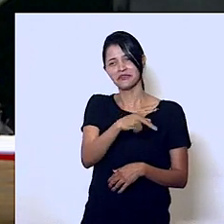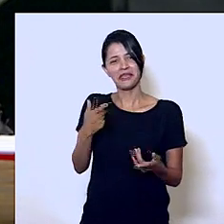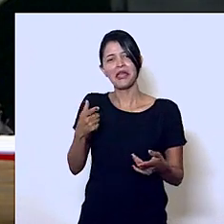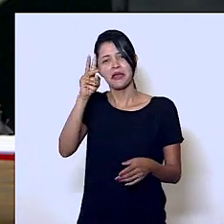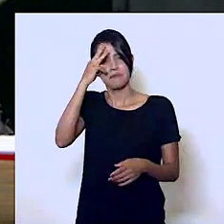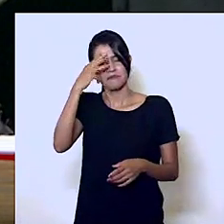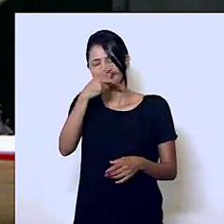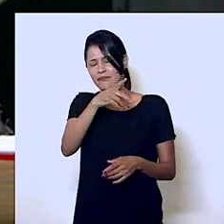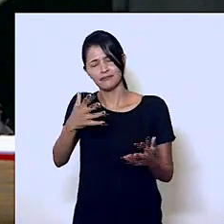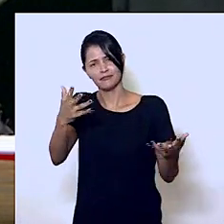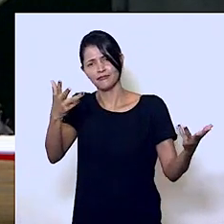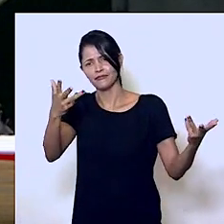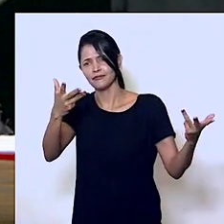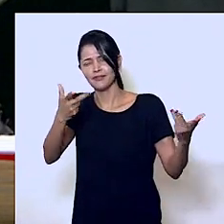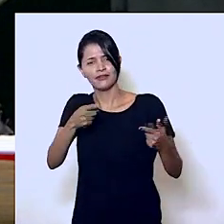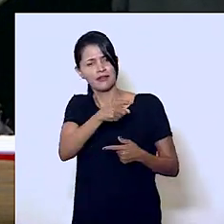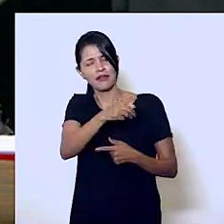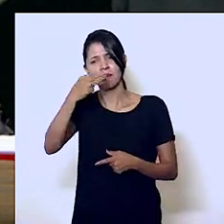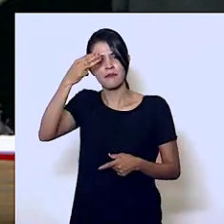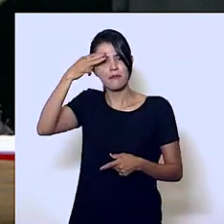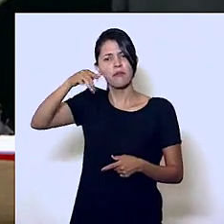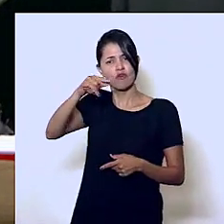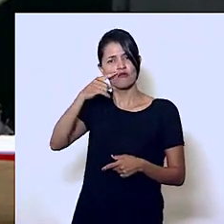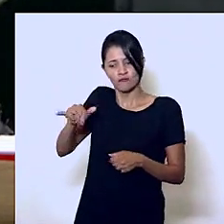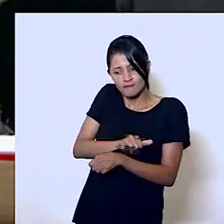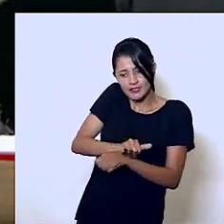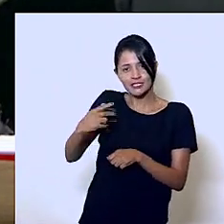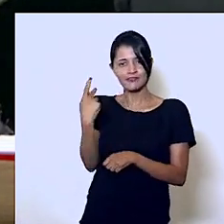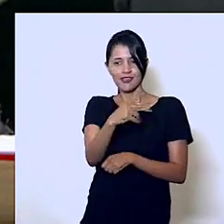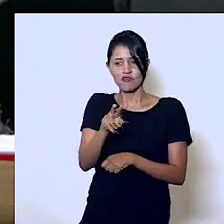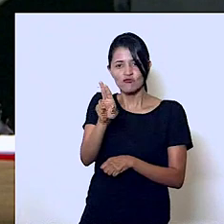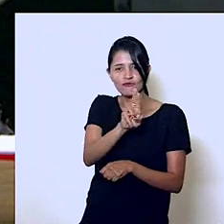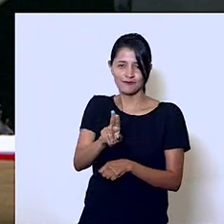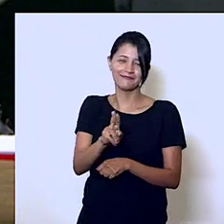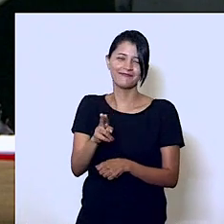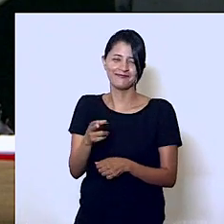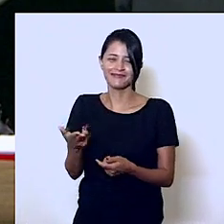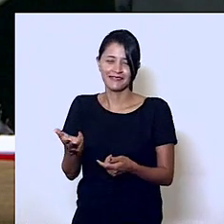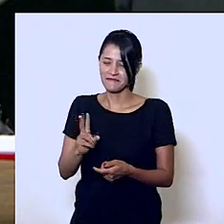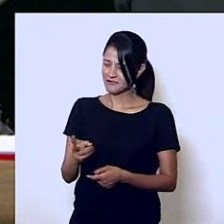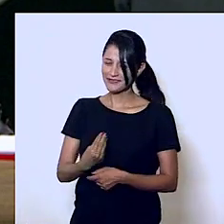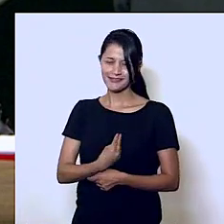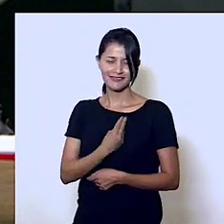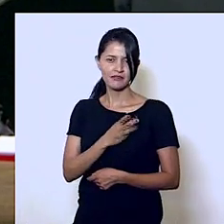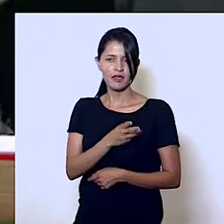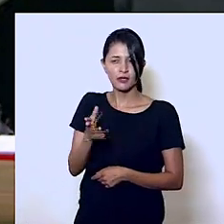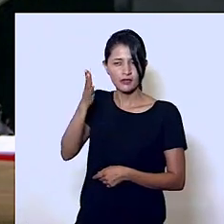memória foi um instrumento diplomático para o Paulo a vida inteira. Ele sabia usar a memória. Não é?